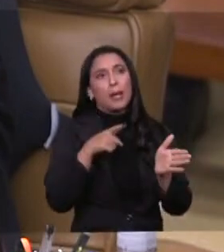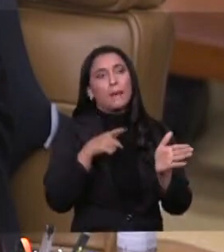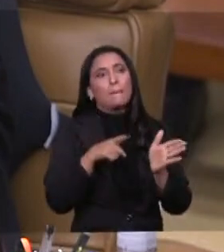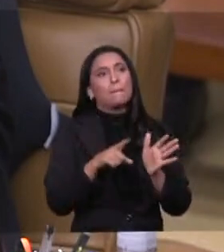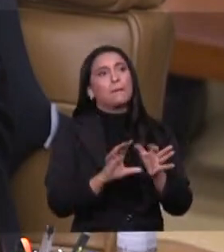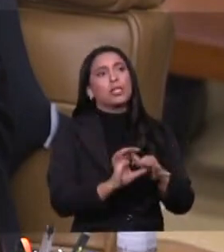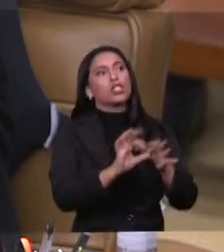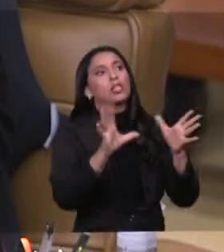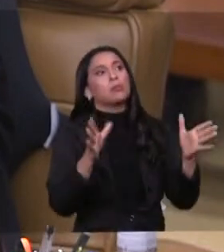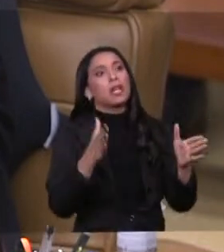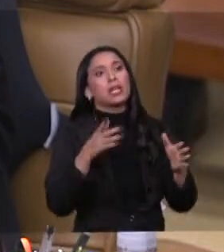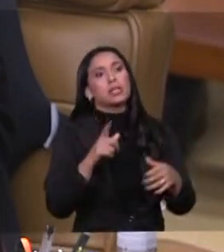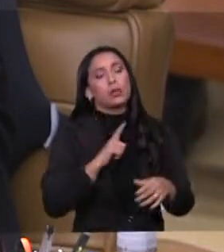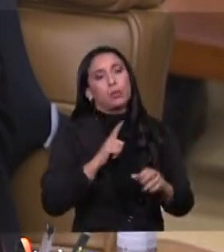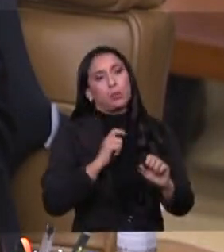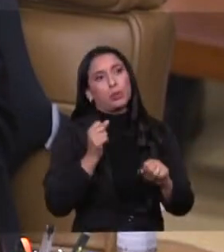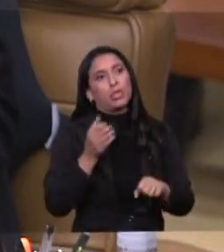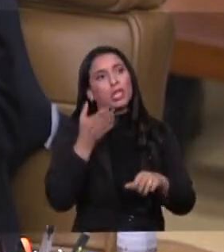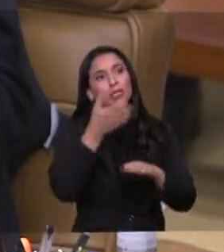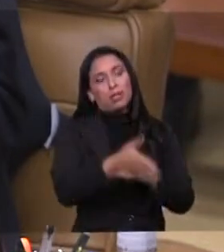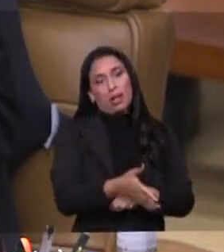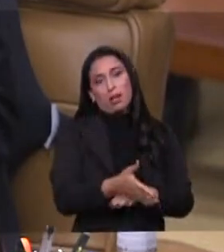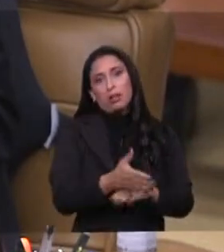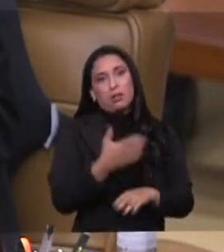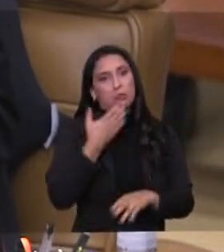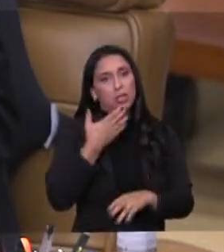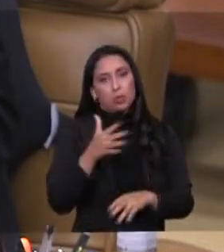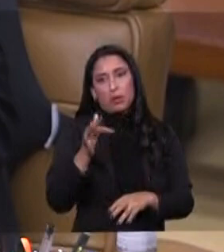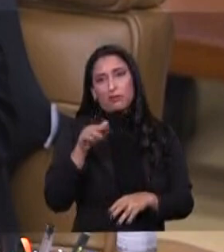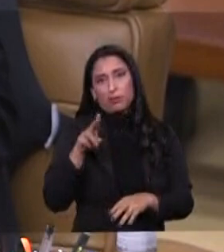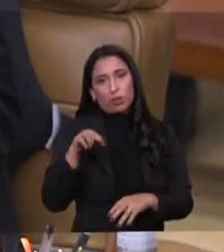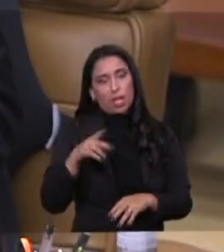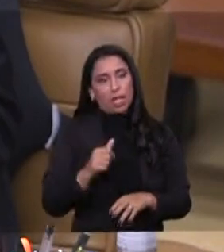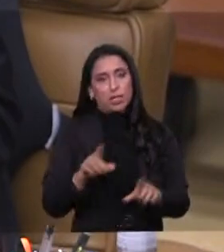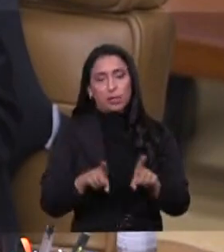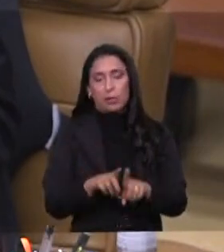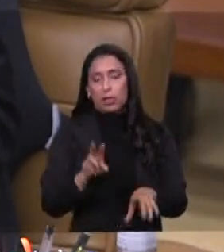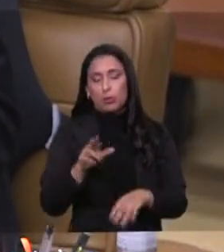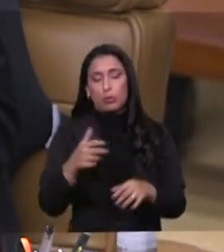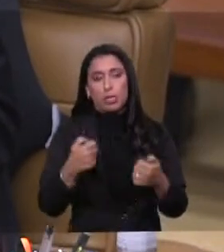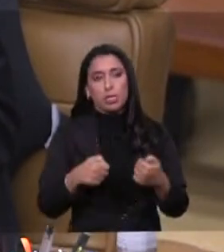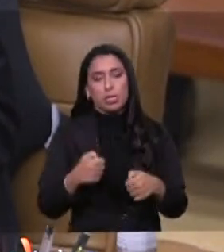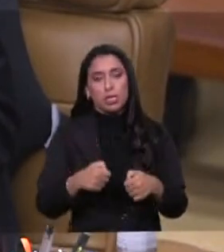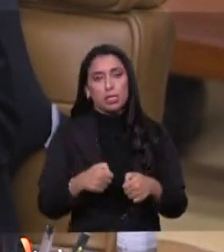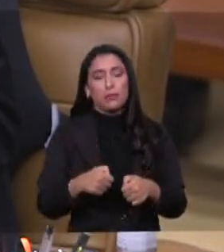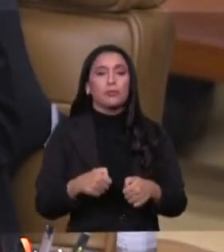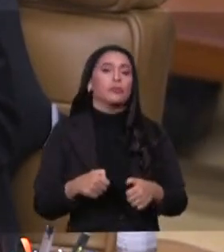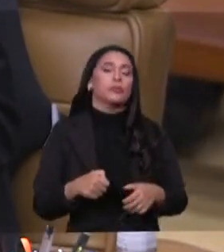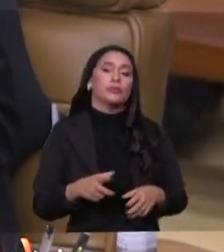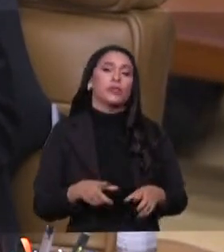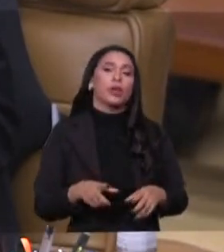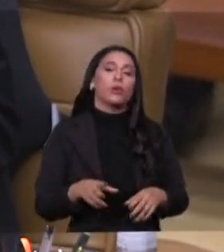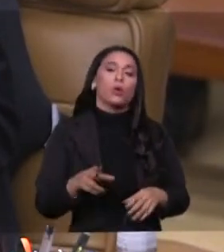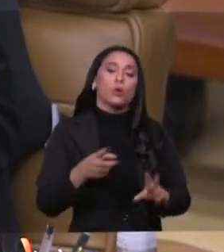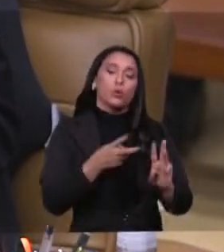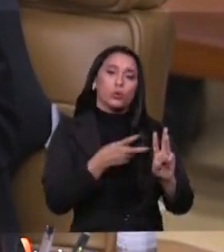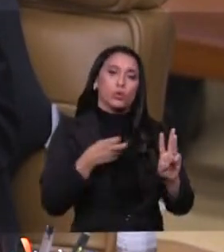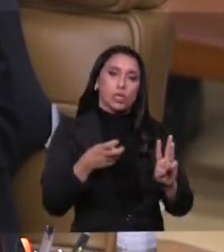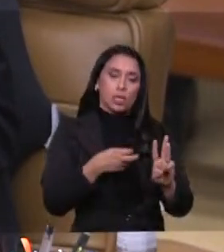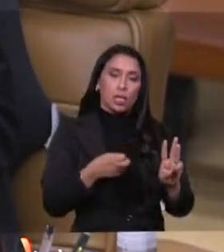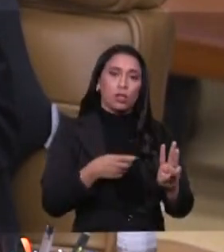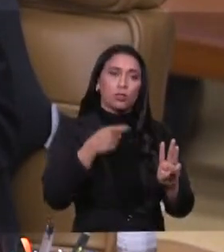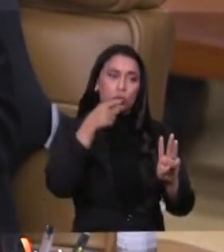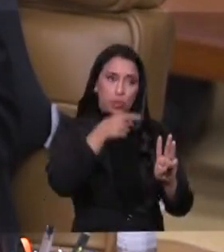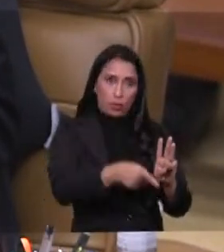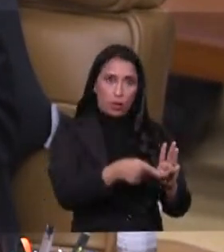respectivas comunidades indígenas ou a FUNAI. E, por fim, 14, o usufruto dos índios não impede a instalação, pela